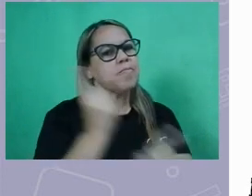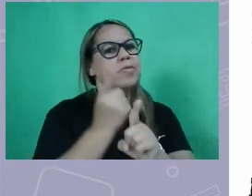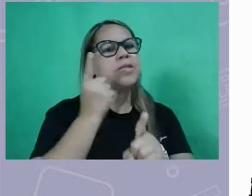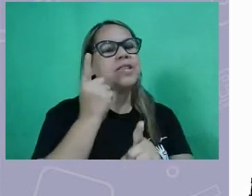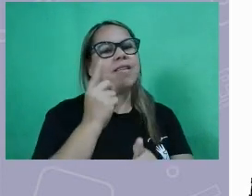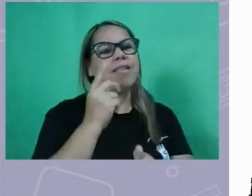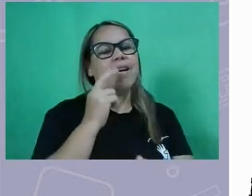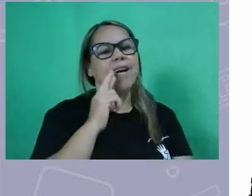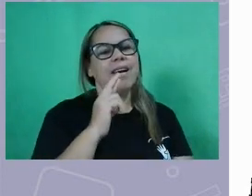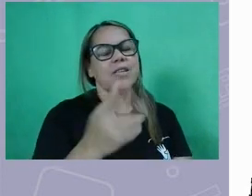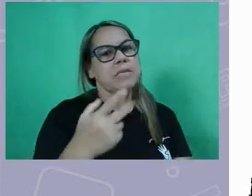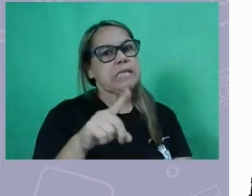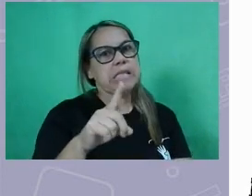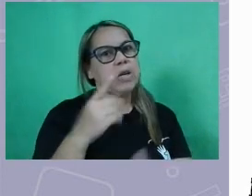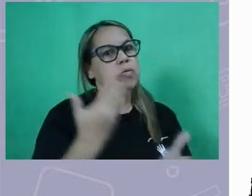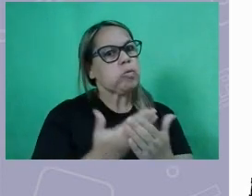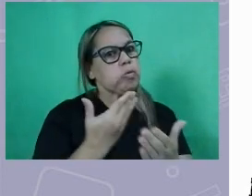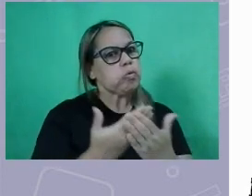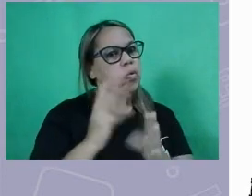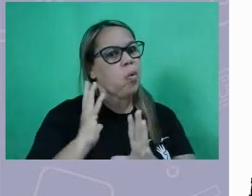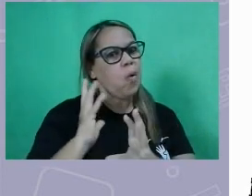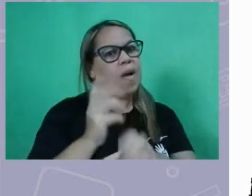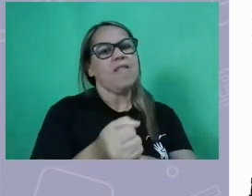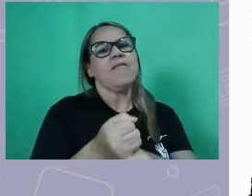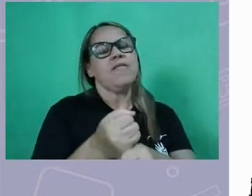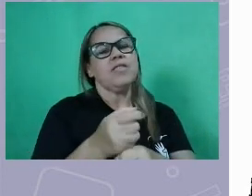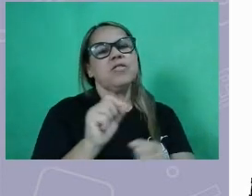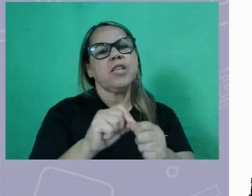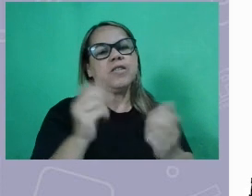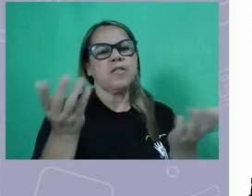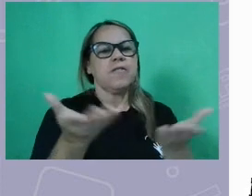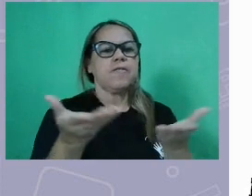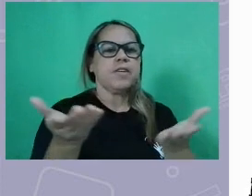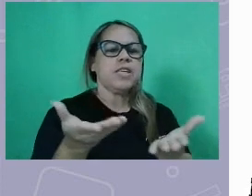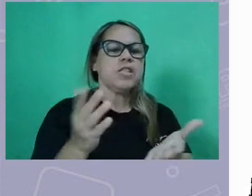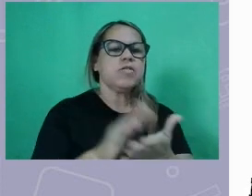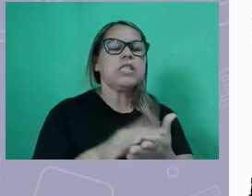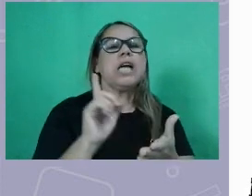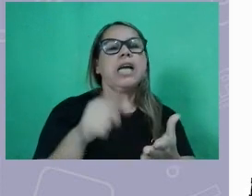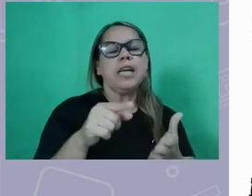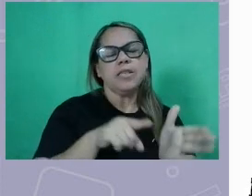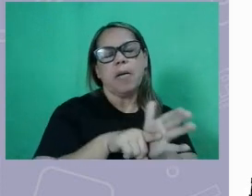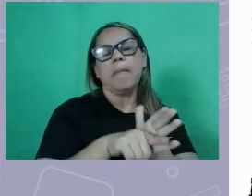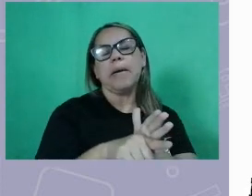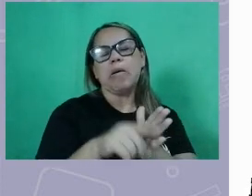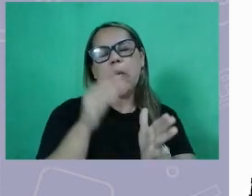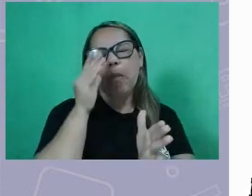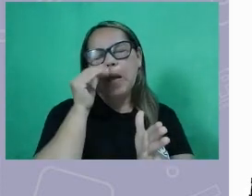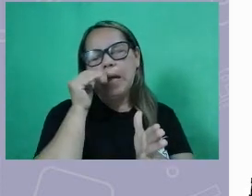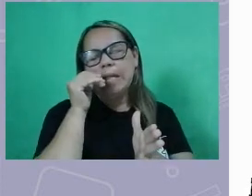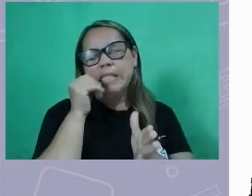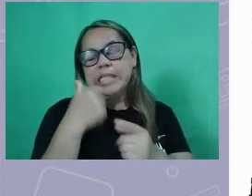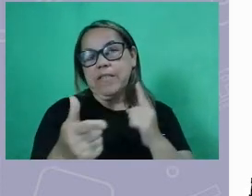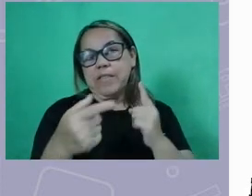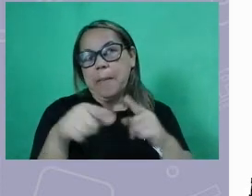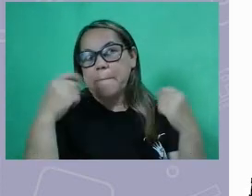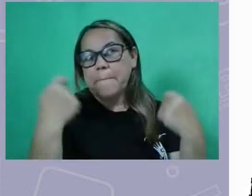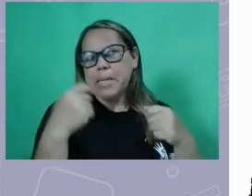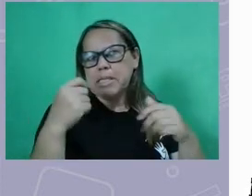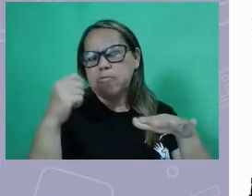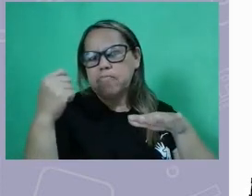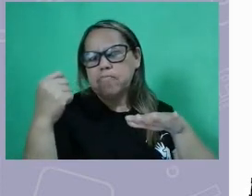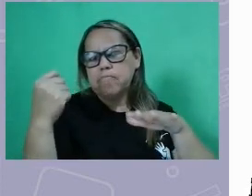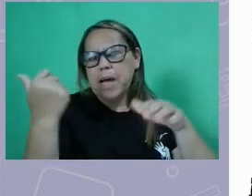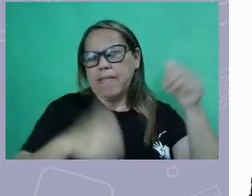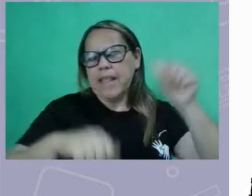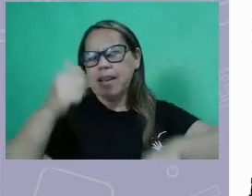estude e revise aqui a discussão que tá sendo feita e essa é uma questão bem interessante em que você precisa analisar tudo que tá no